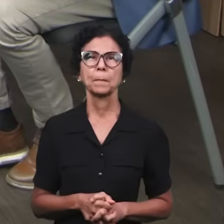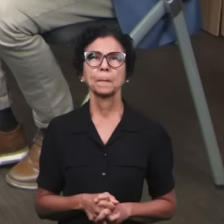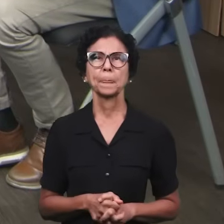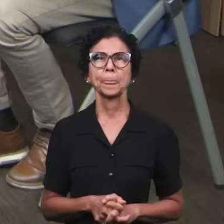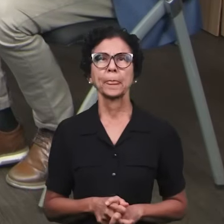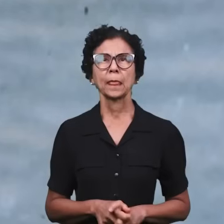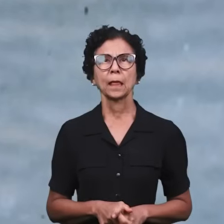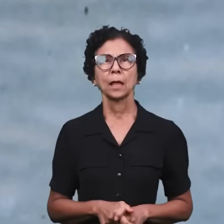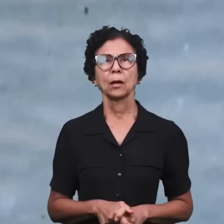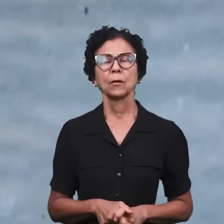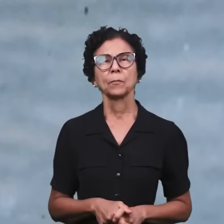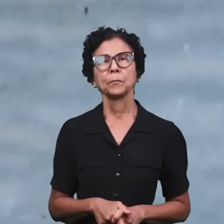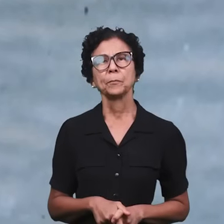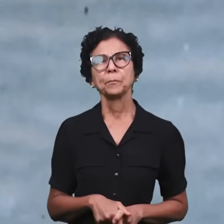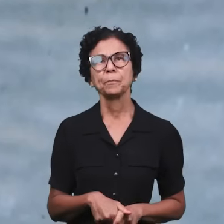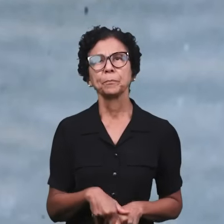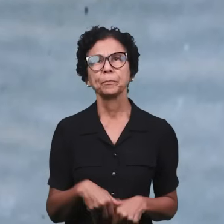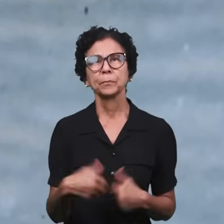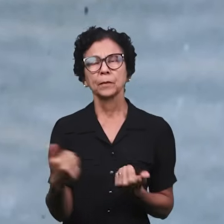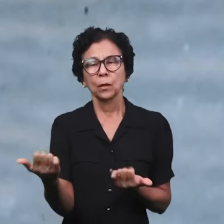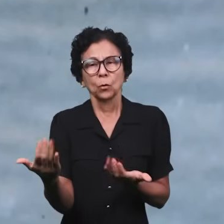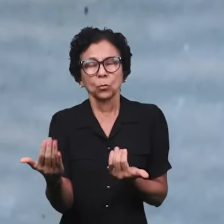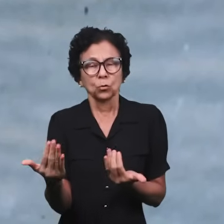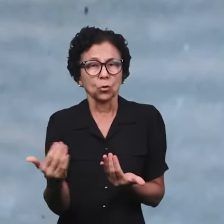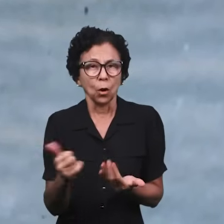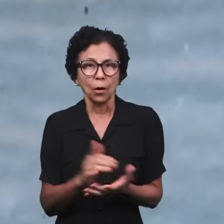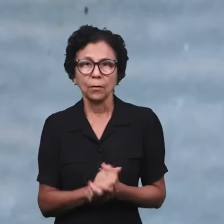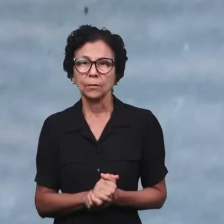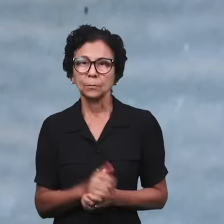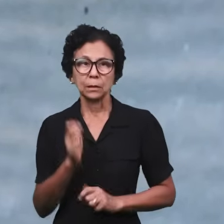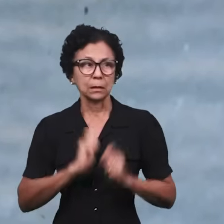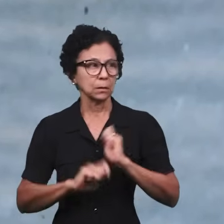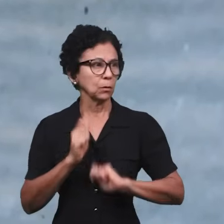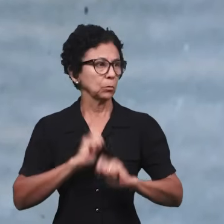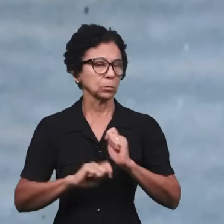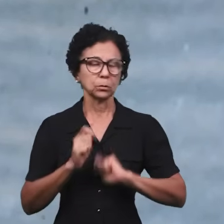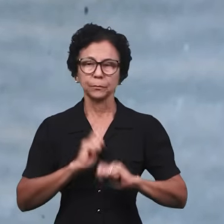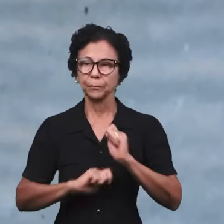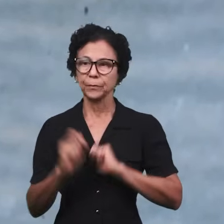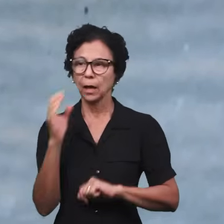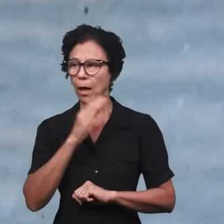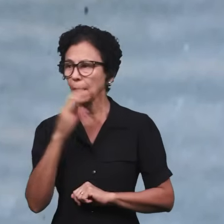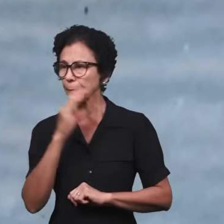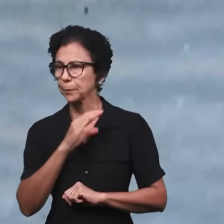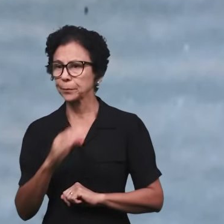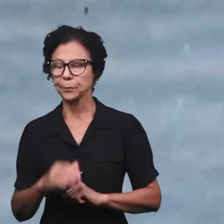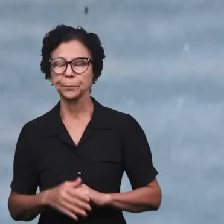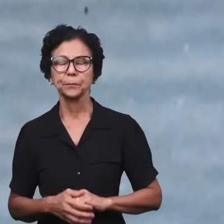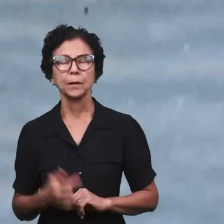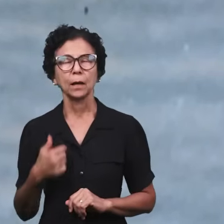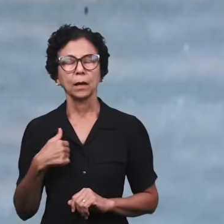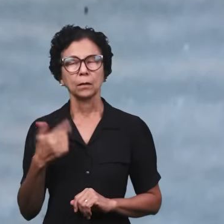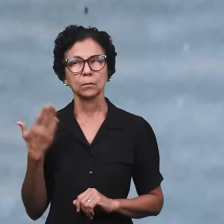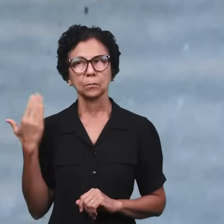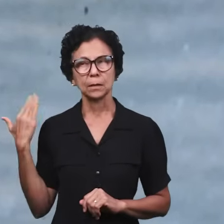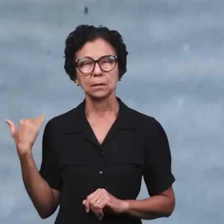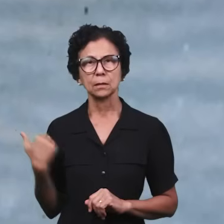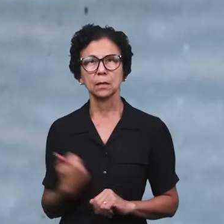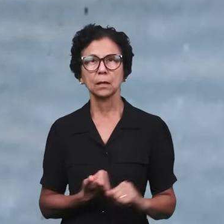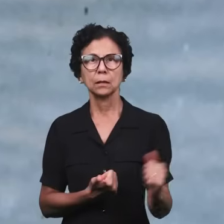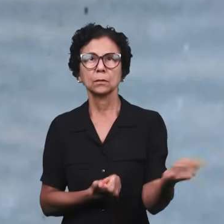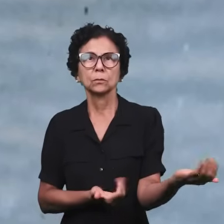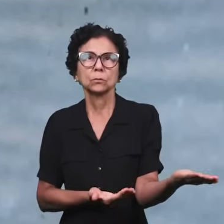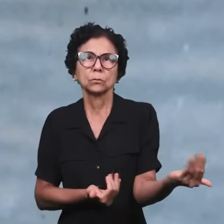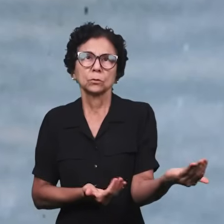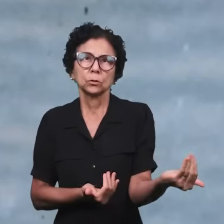de ninguém, é da juventude. O jovem é muito imediatista. Eu me lembro que ainda na juventude, e é muito